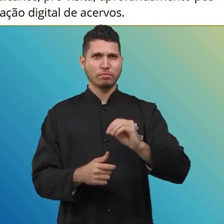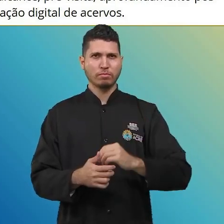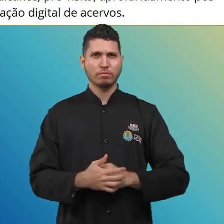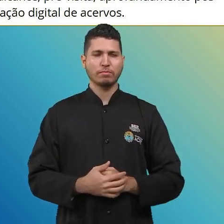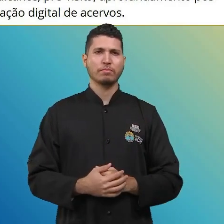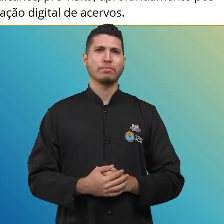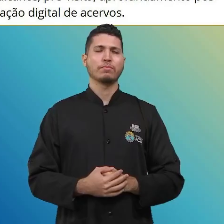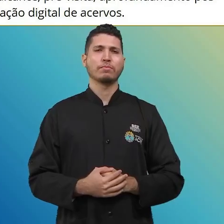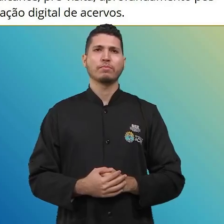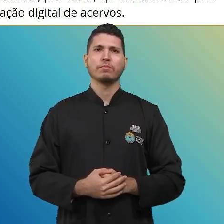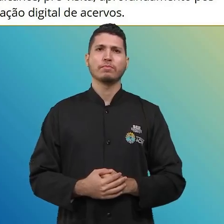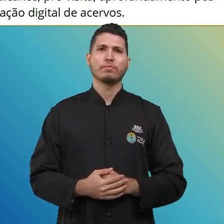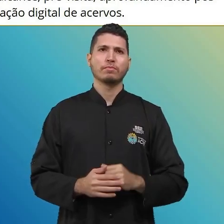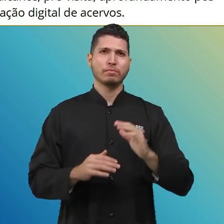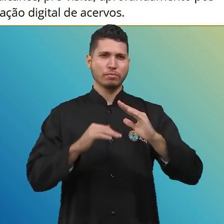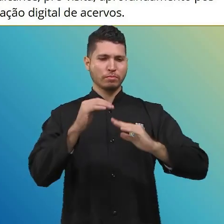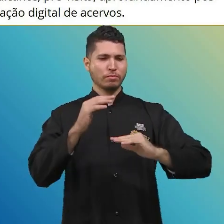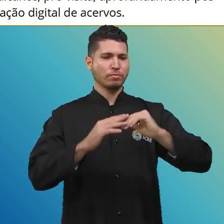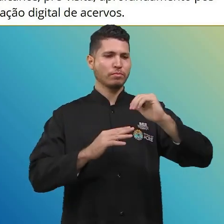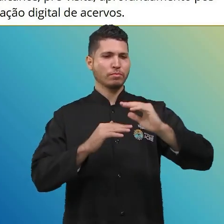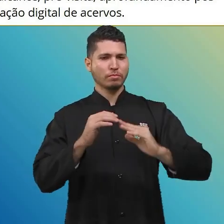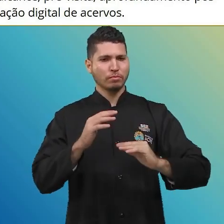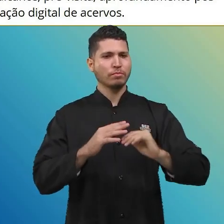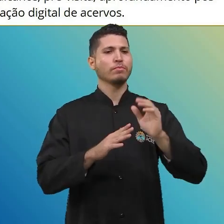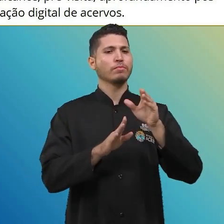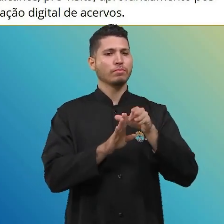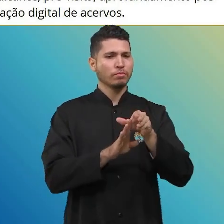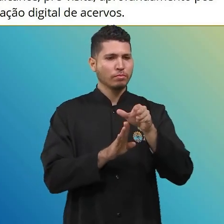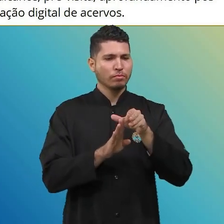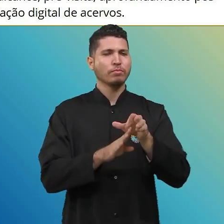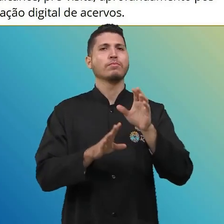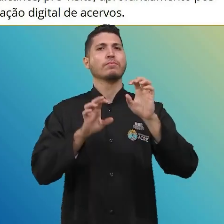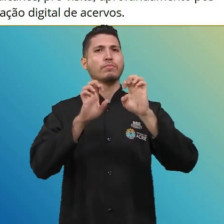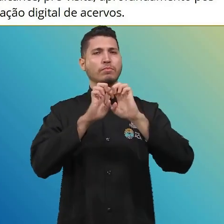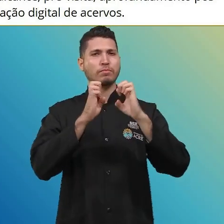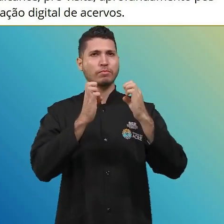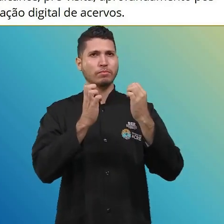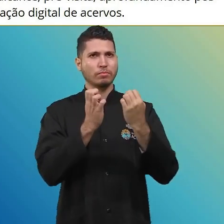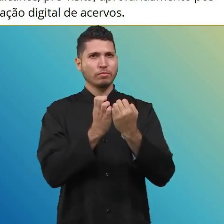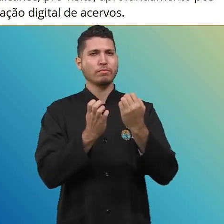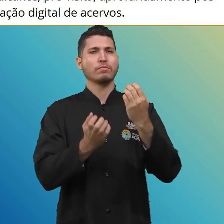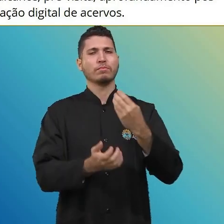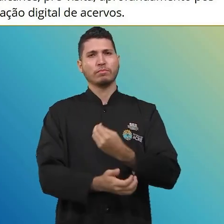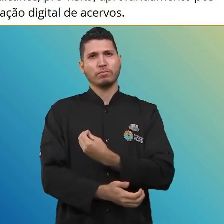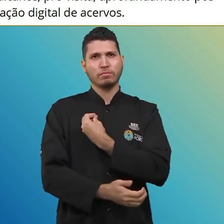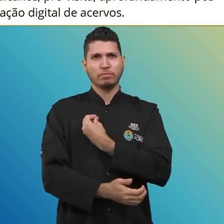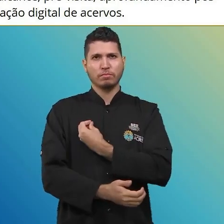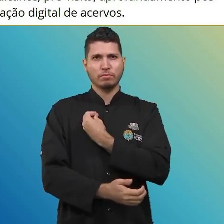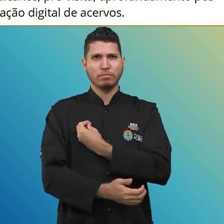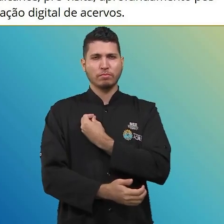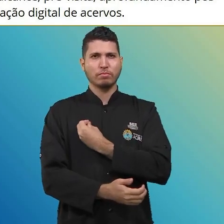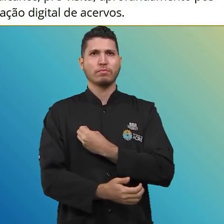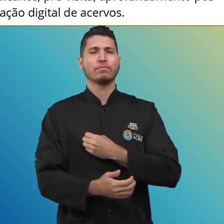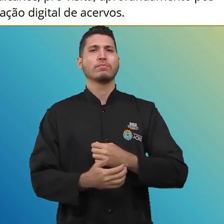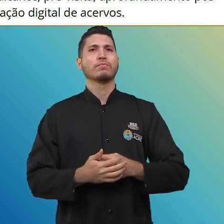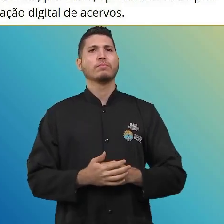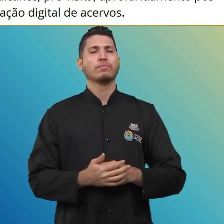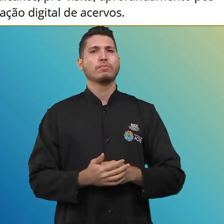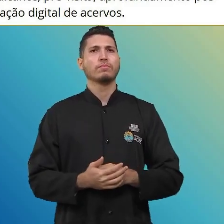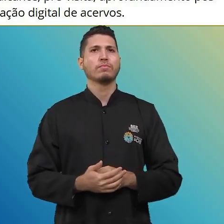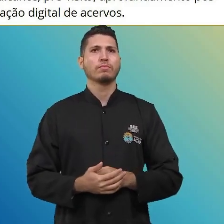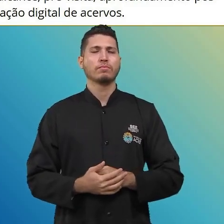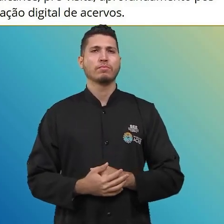humanos que vão te direcionando. Existem os eventos presenciais e os toques em